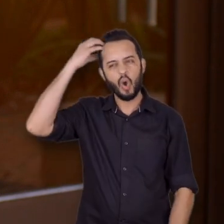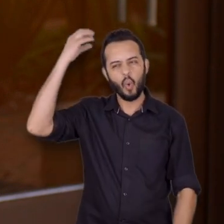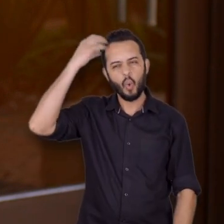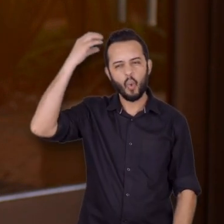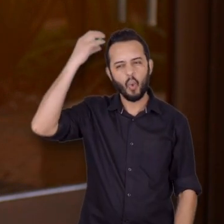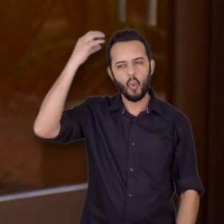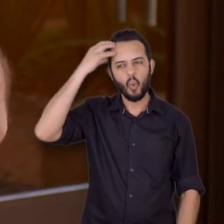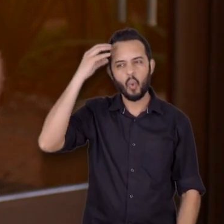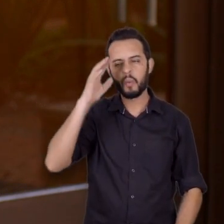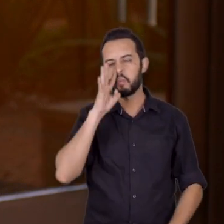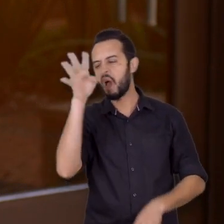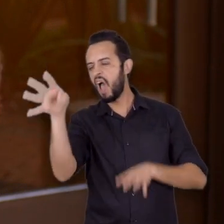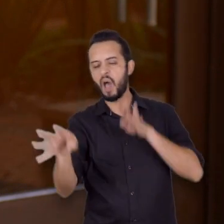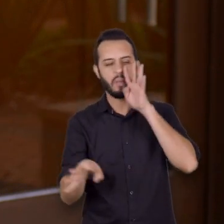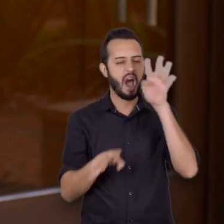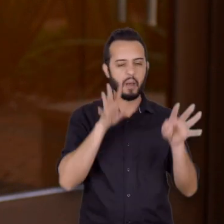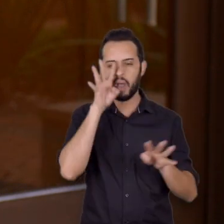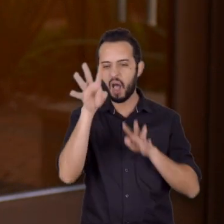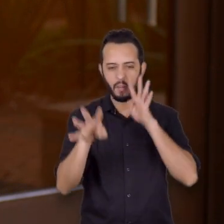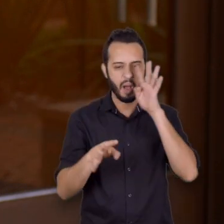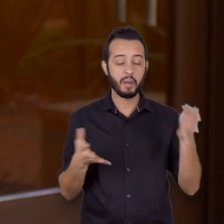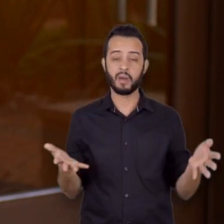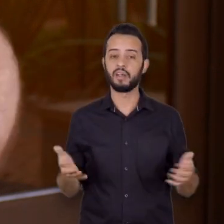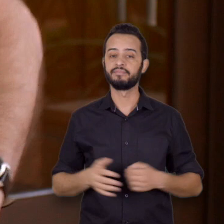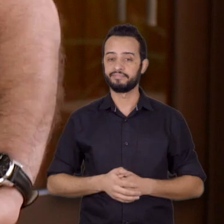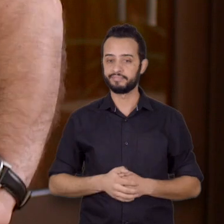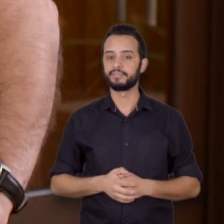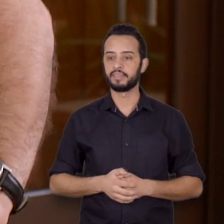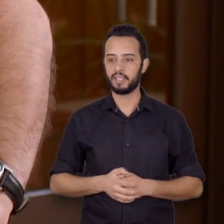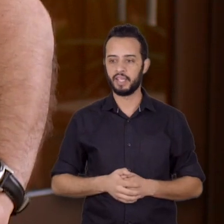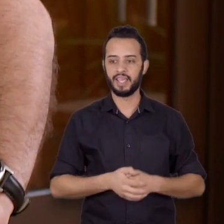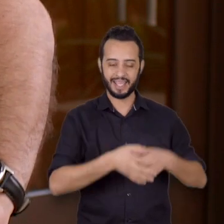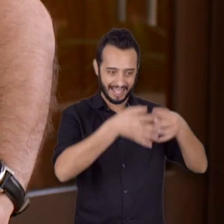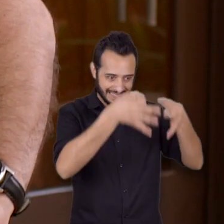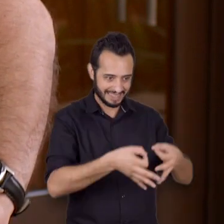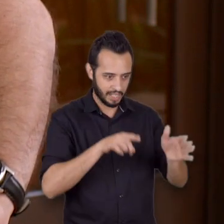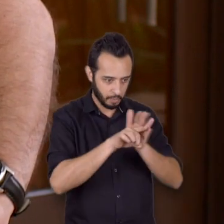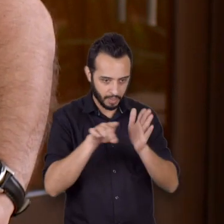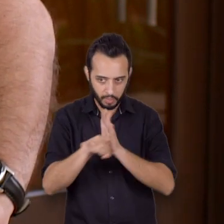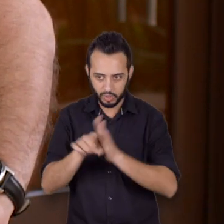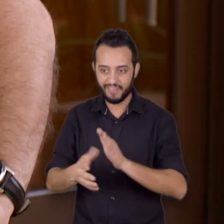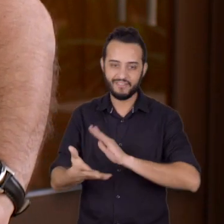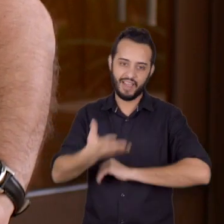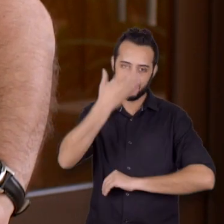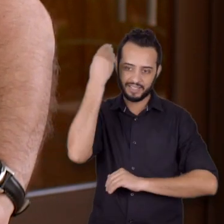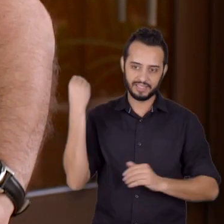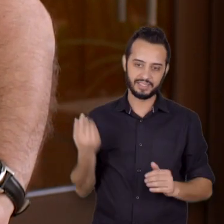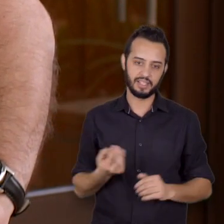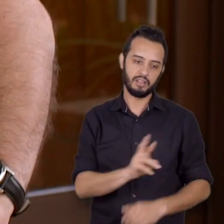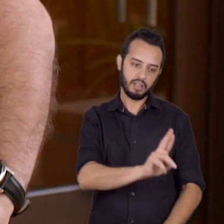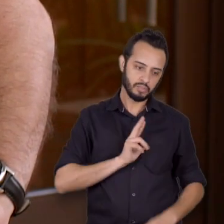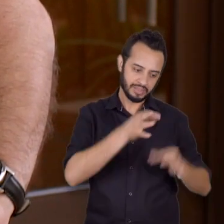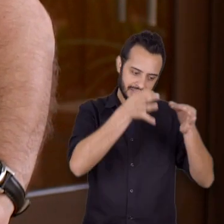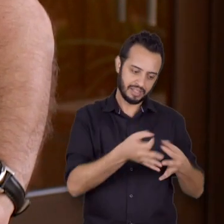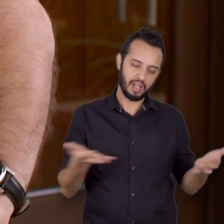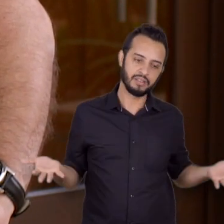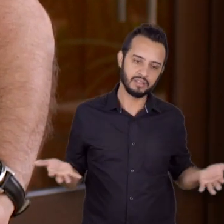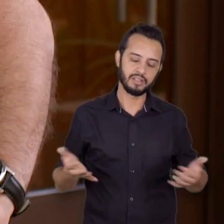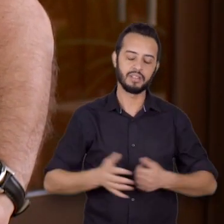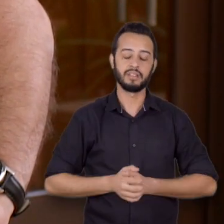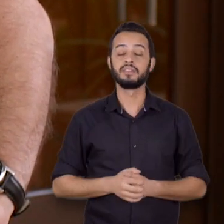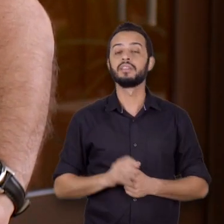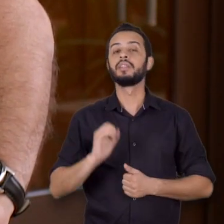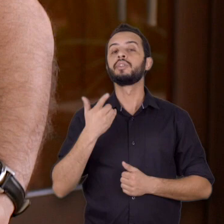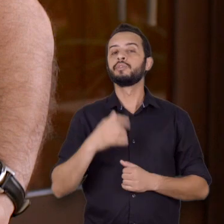vai deixar de cobrar as coisas certas dos agentes certos, né? E